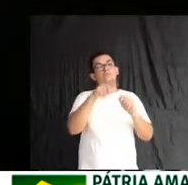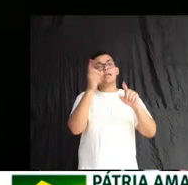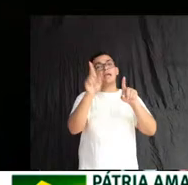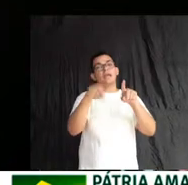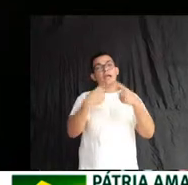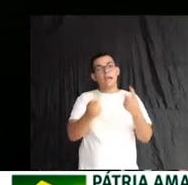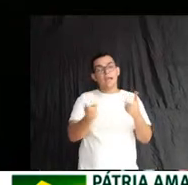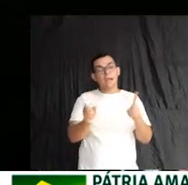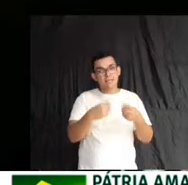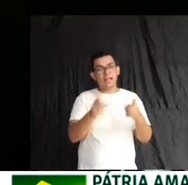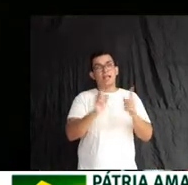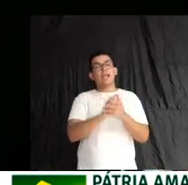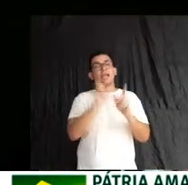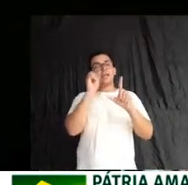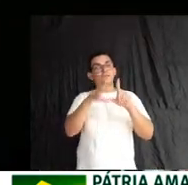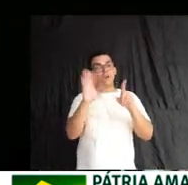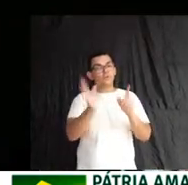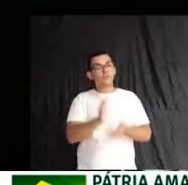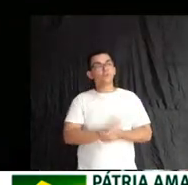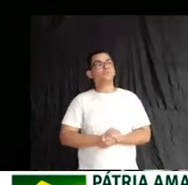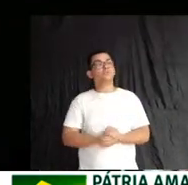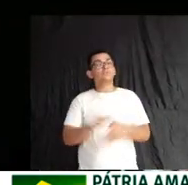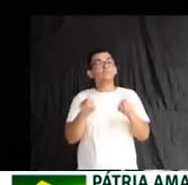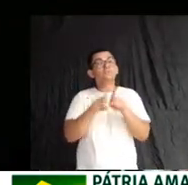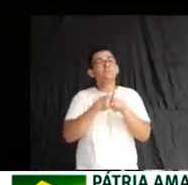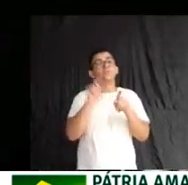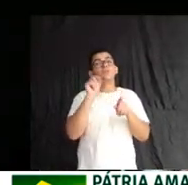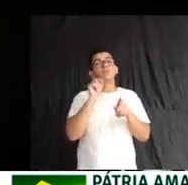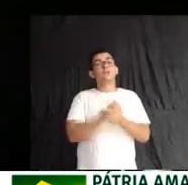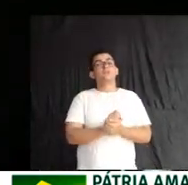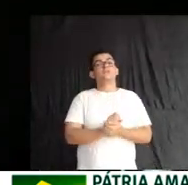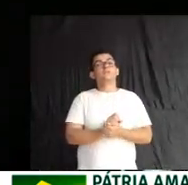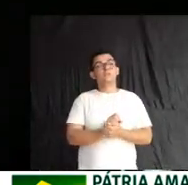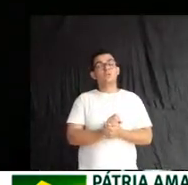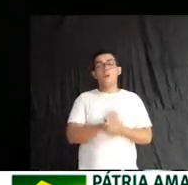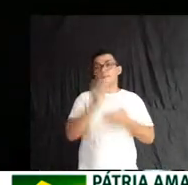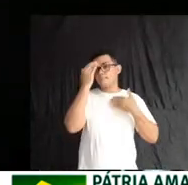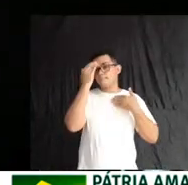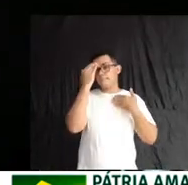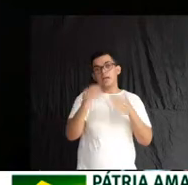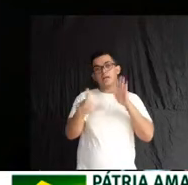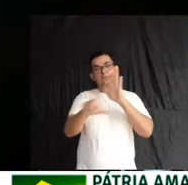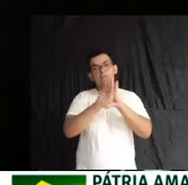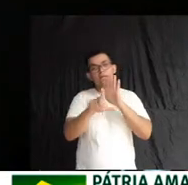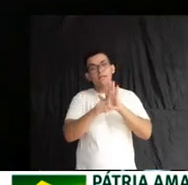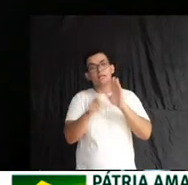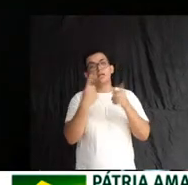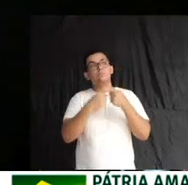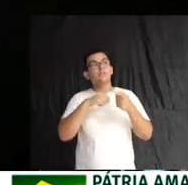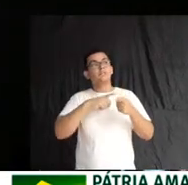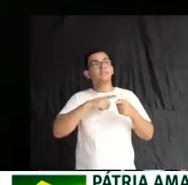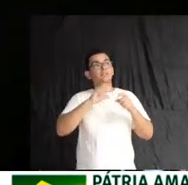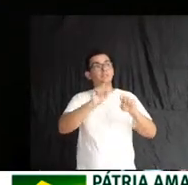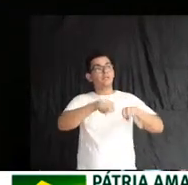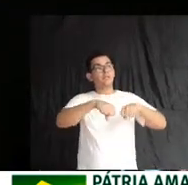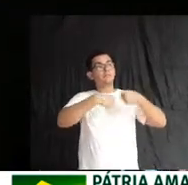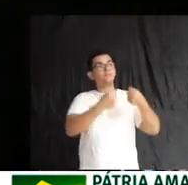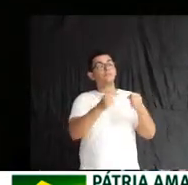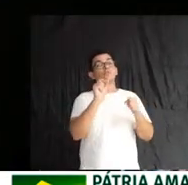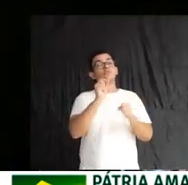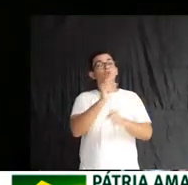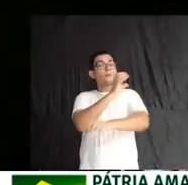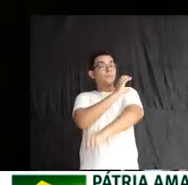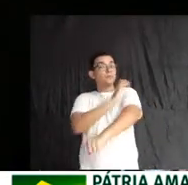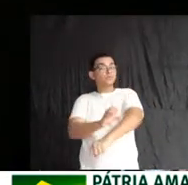à disposição do nosso amigo David e também a Lei Aldir Blanc, que é a Lei do Auxílio Emergencial à Cultura. Então, foram